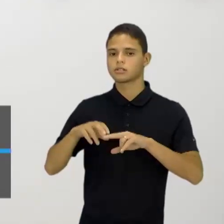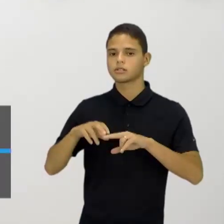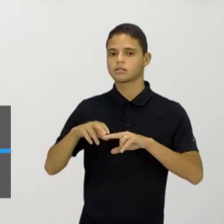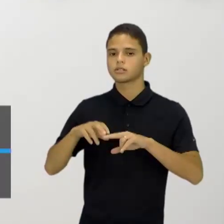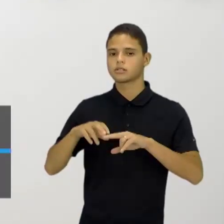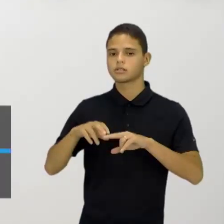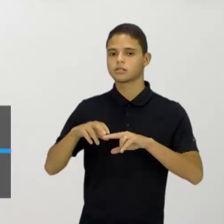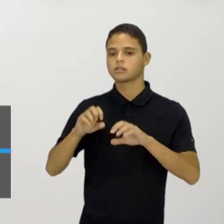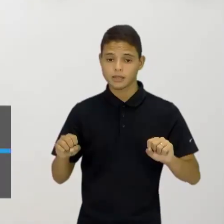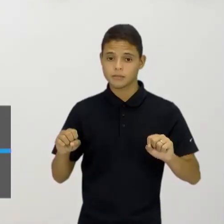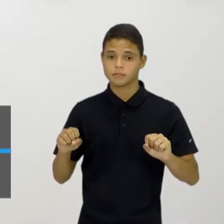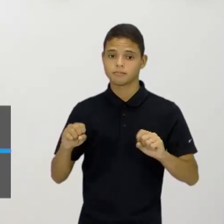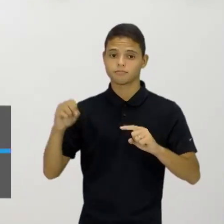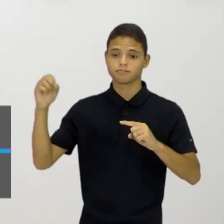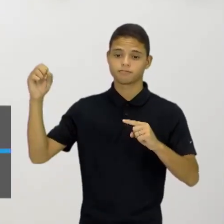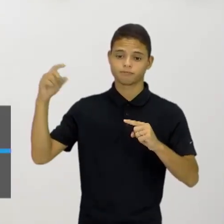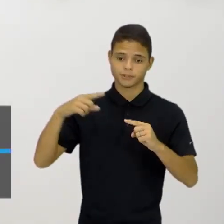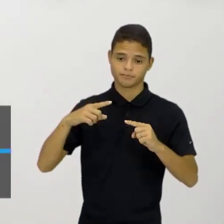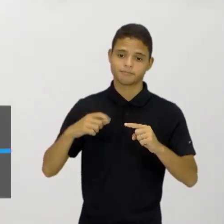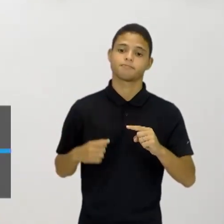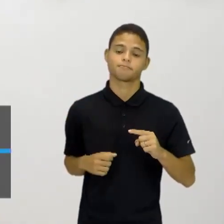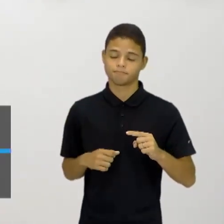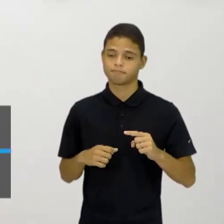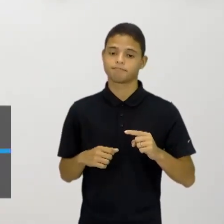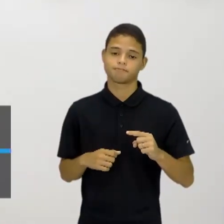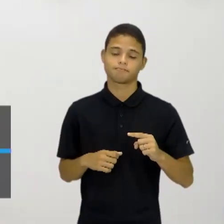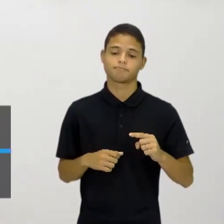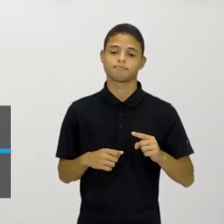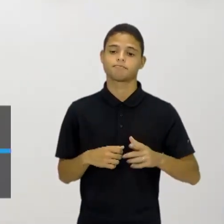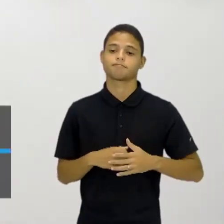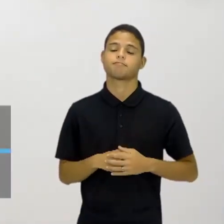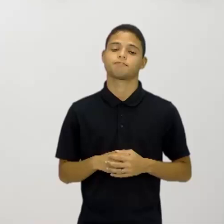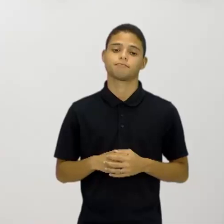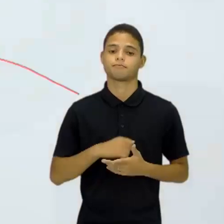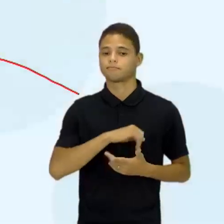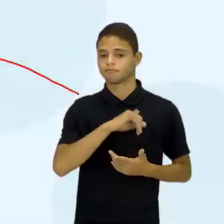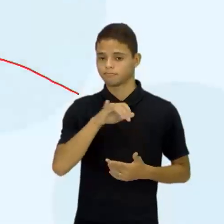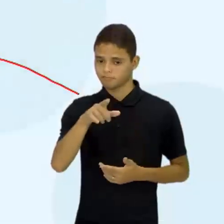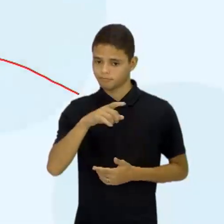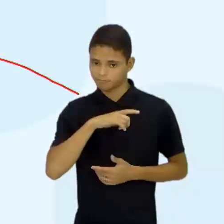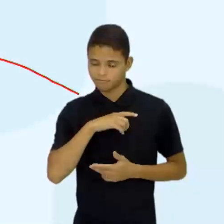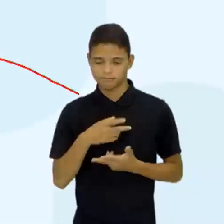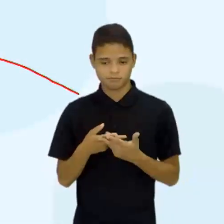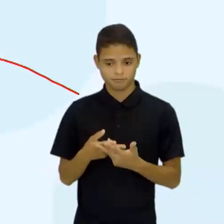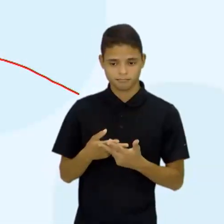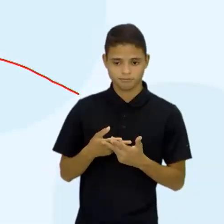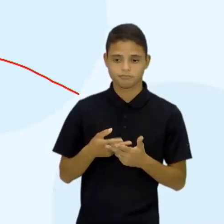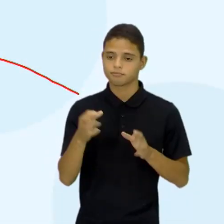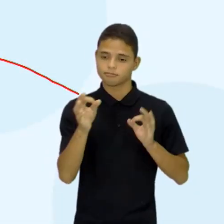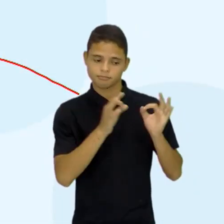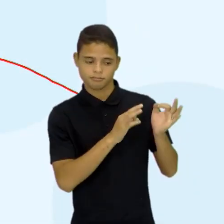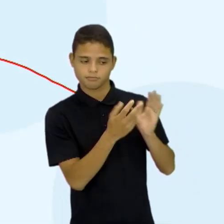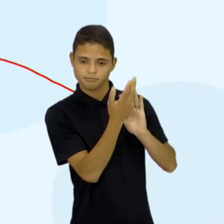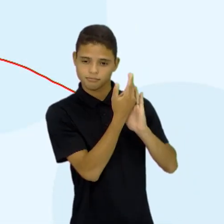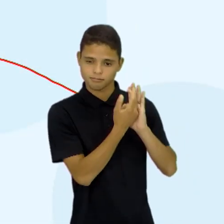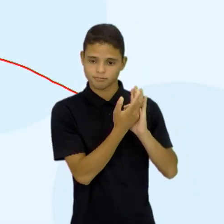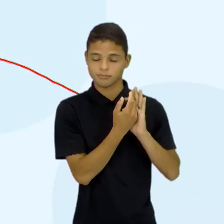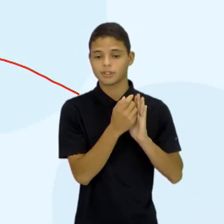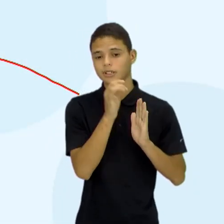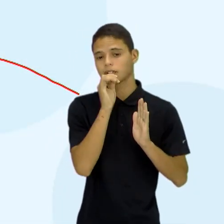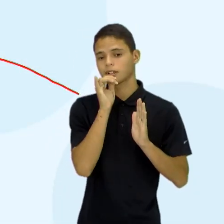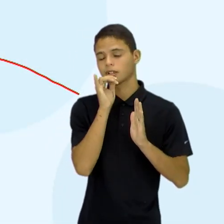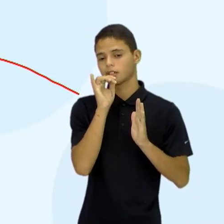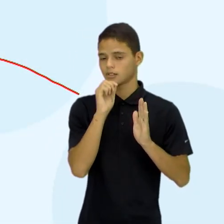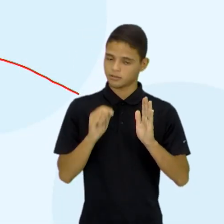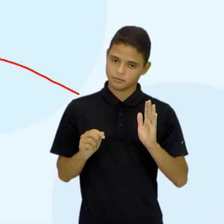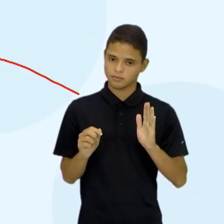é um sistema dinâmico que tem movimento e tal pois bem se você tiver paciência e fizer esse desenho na janela da sua